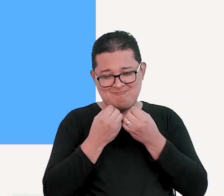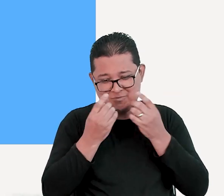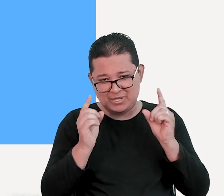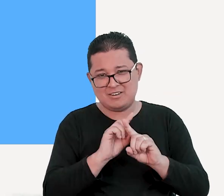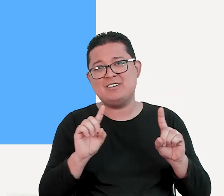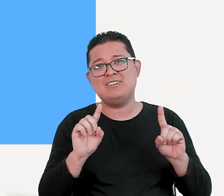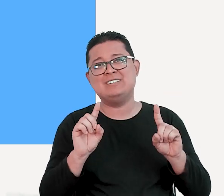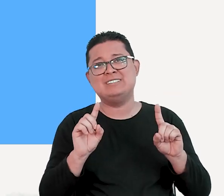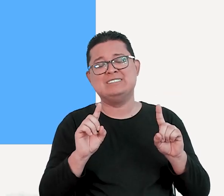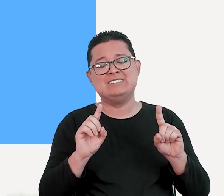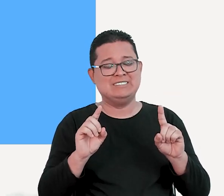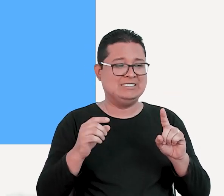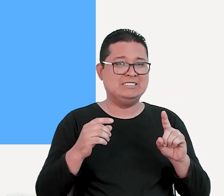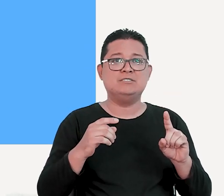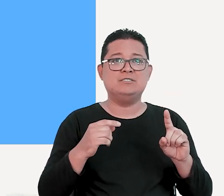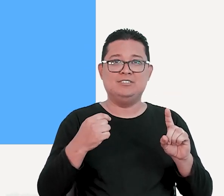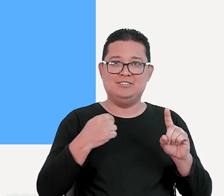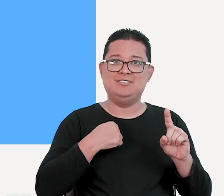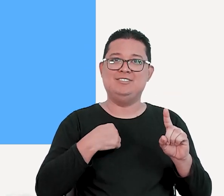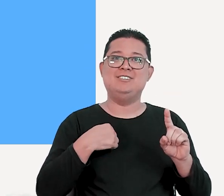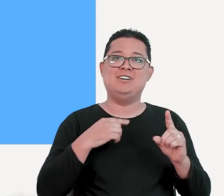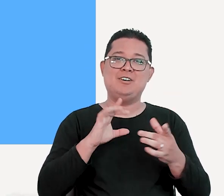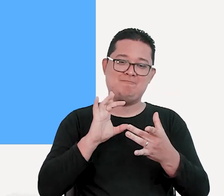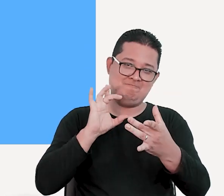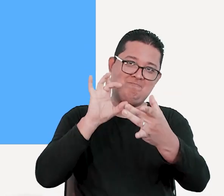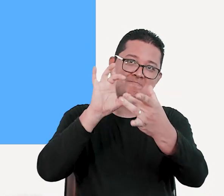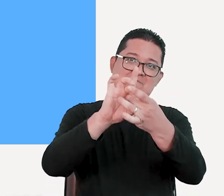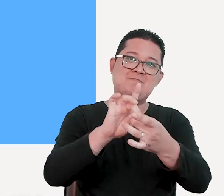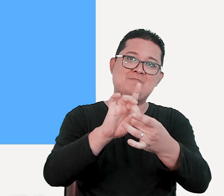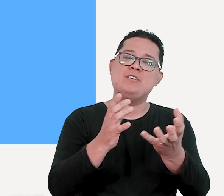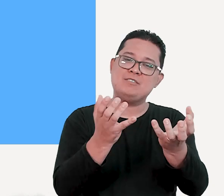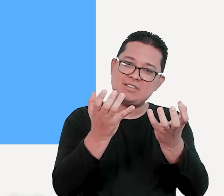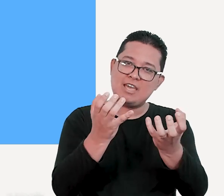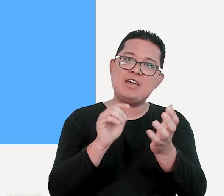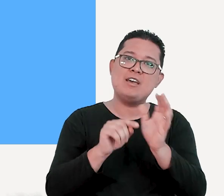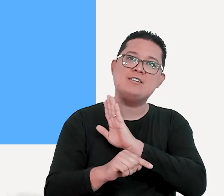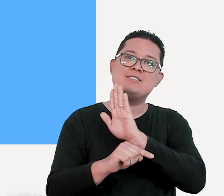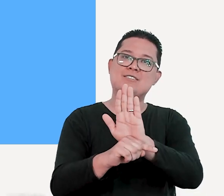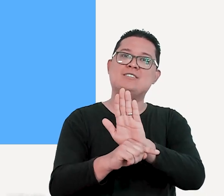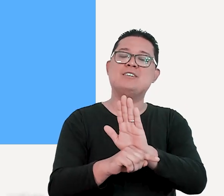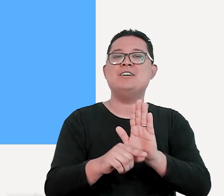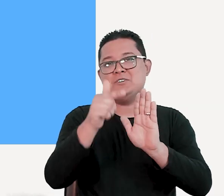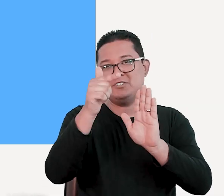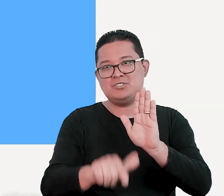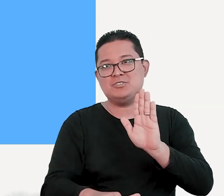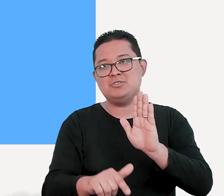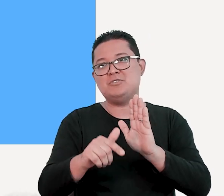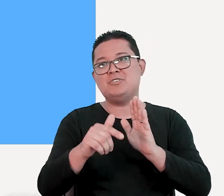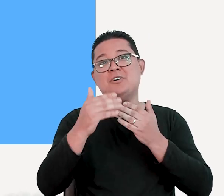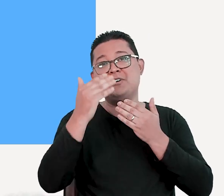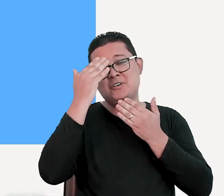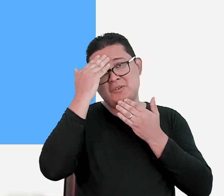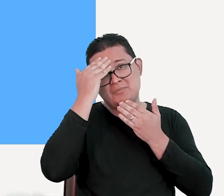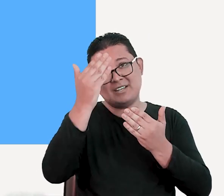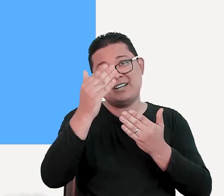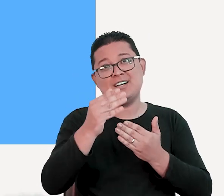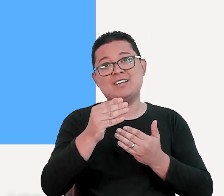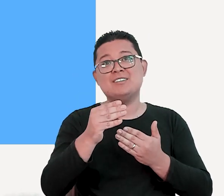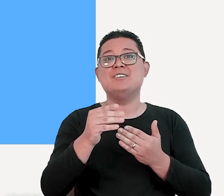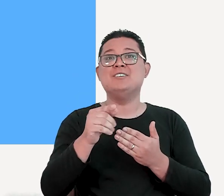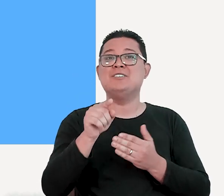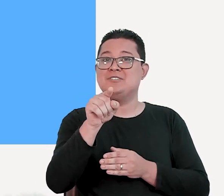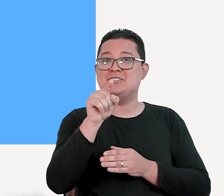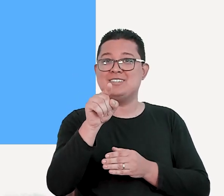a gente vai ser essa rede de apoio, a gente quer ser essa rede de apoio. E mais uma vez, obrigada por estar lá com a gente, por recomendar